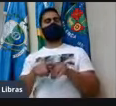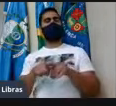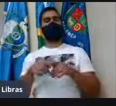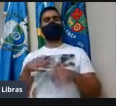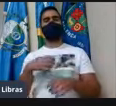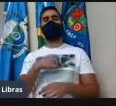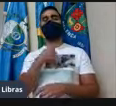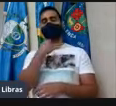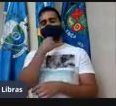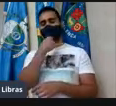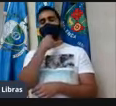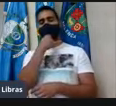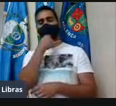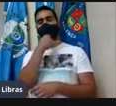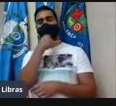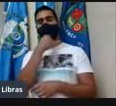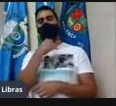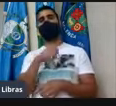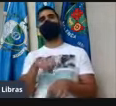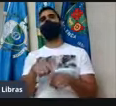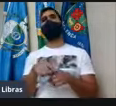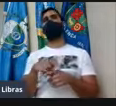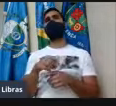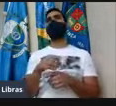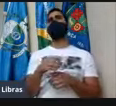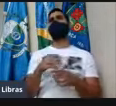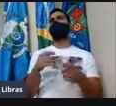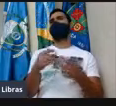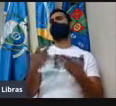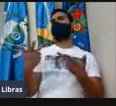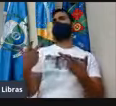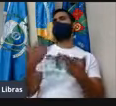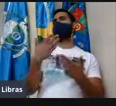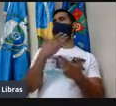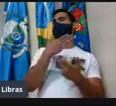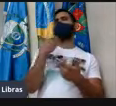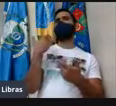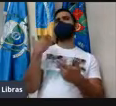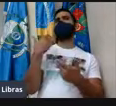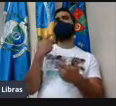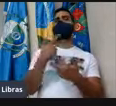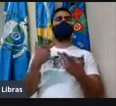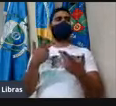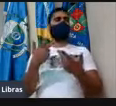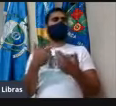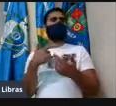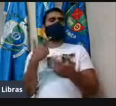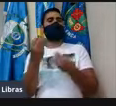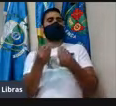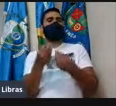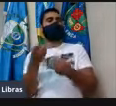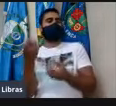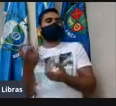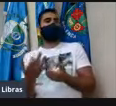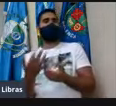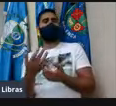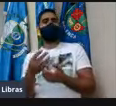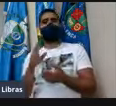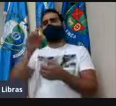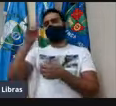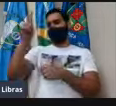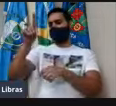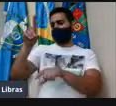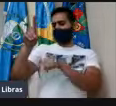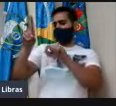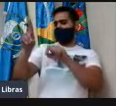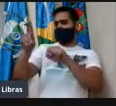com essa passagem dela aí tão brutal, aí, de uma forma tão inexplicável como ocorreu. Deus selecionou ela para um lugar